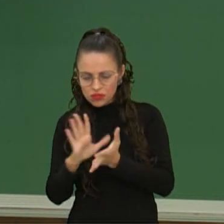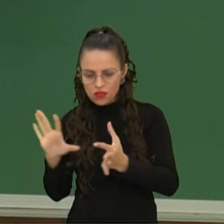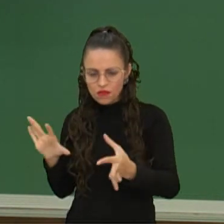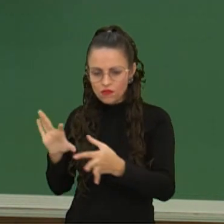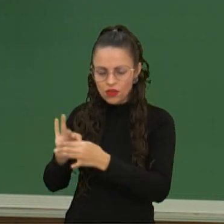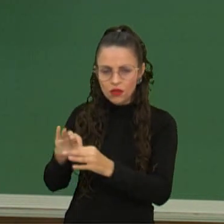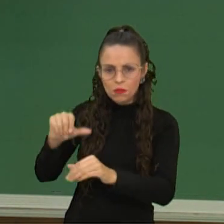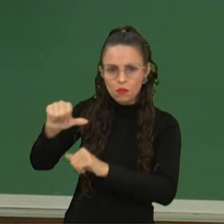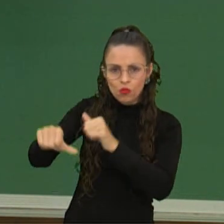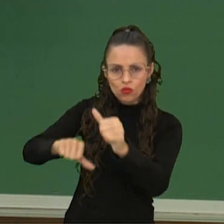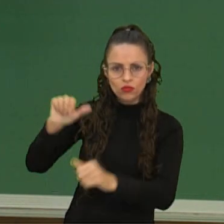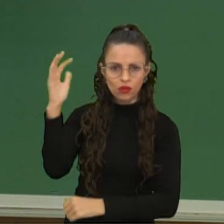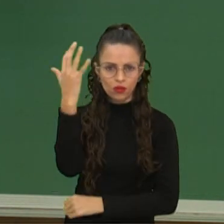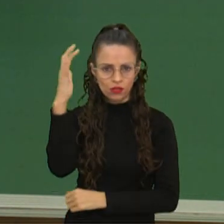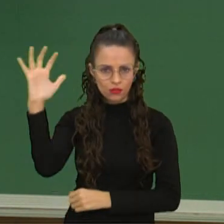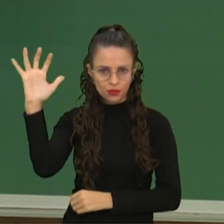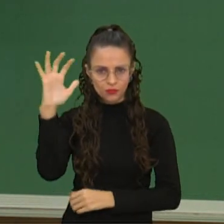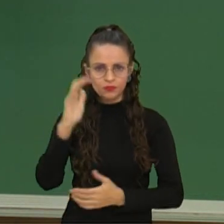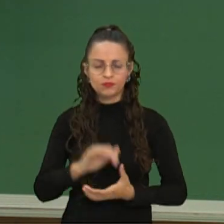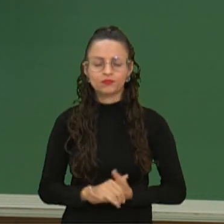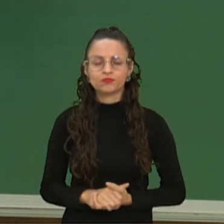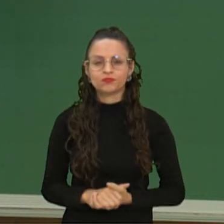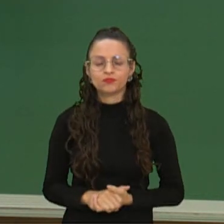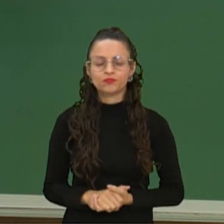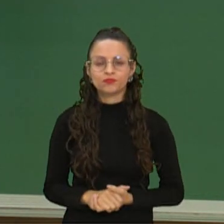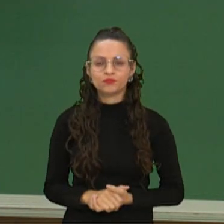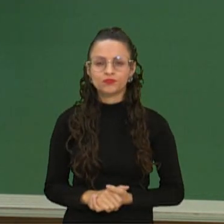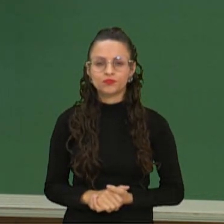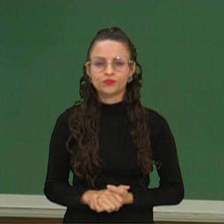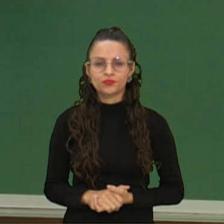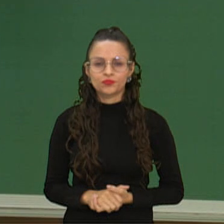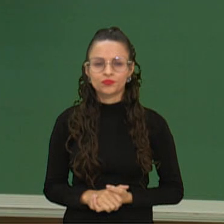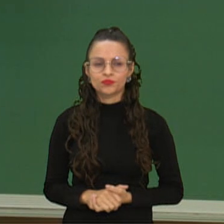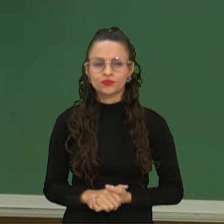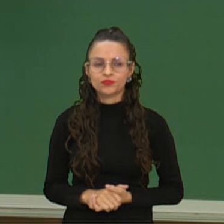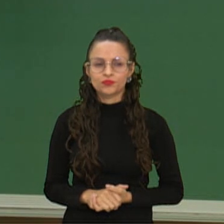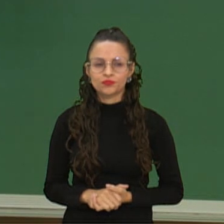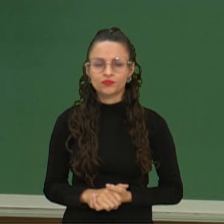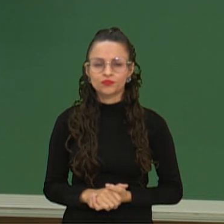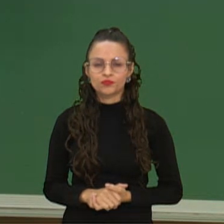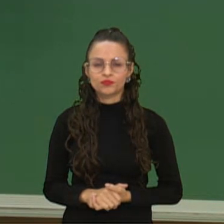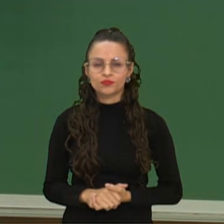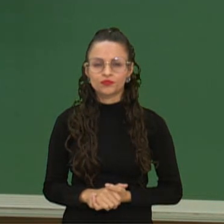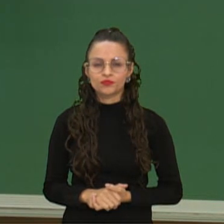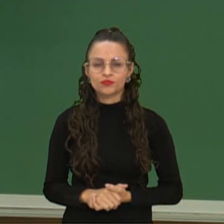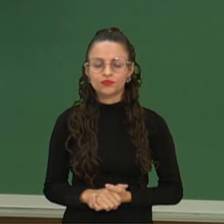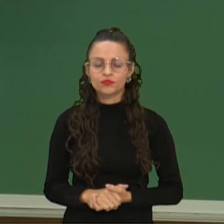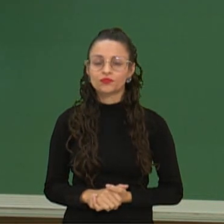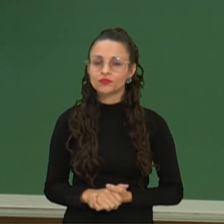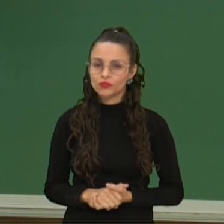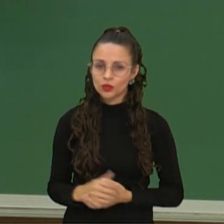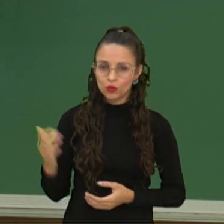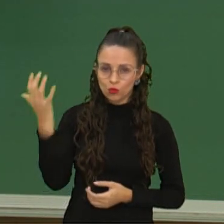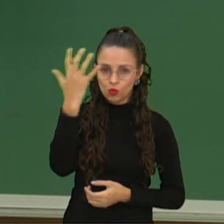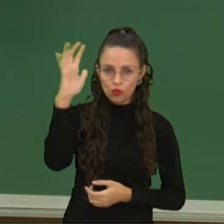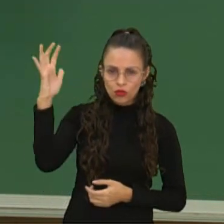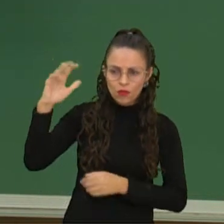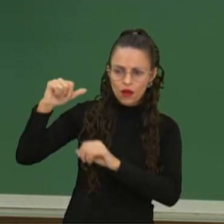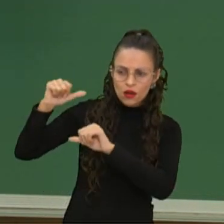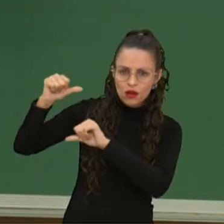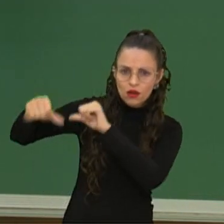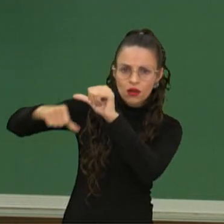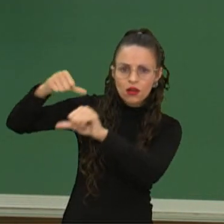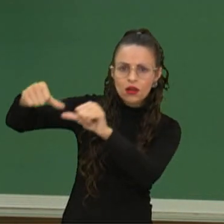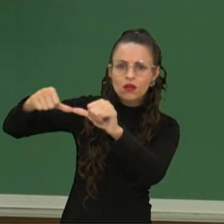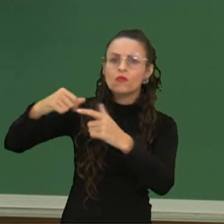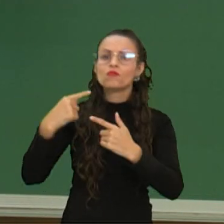do clima? A outra diz, The climate's changing, why aren't we? O clima está mudando, e por que a gente não